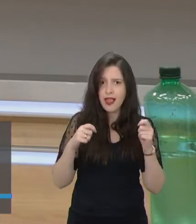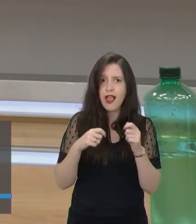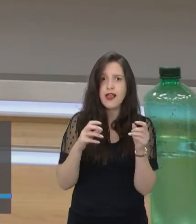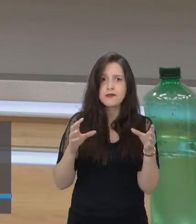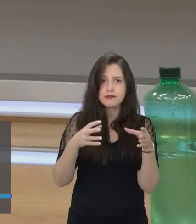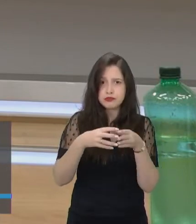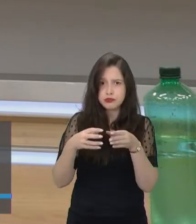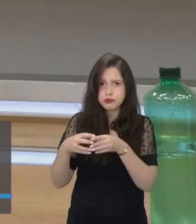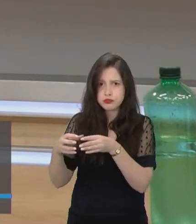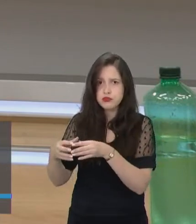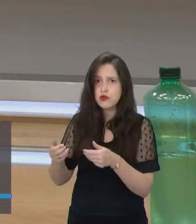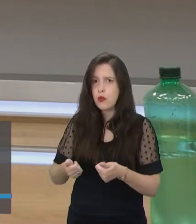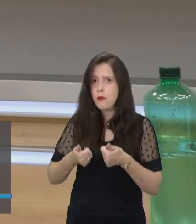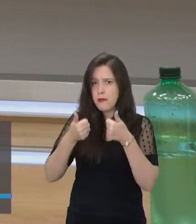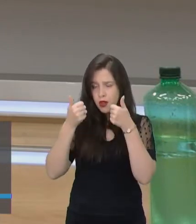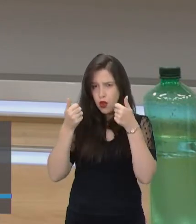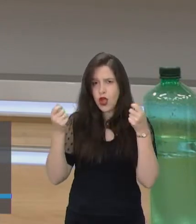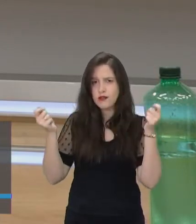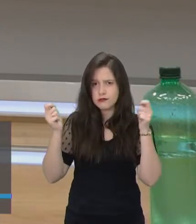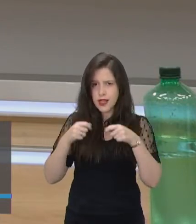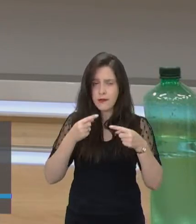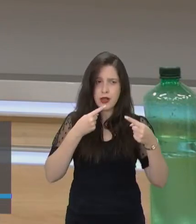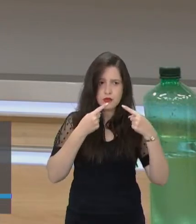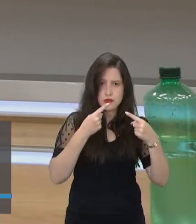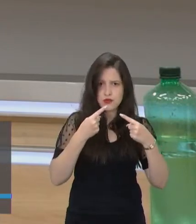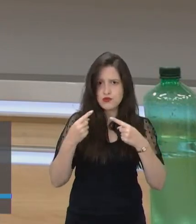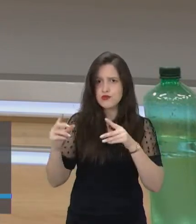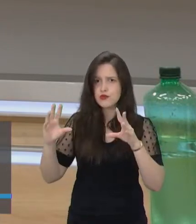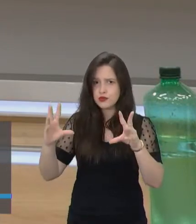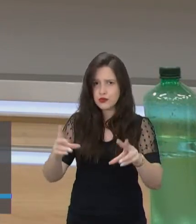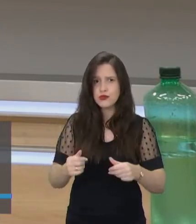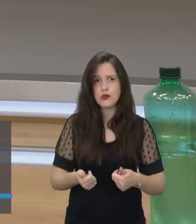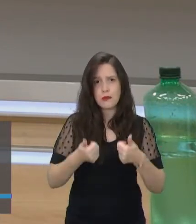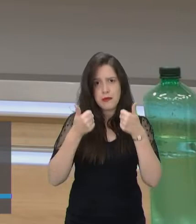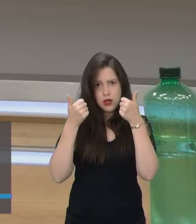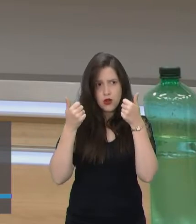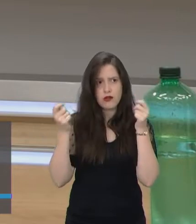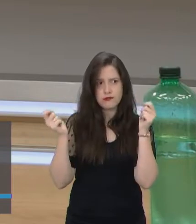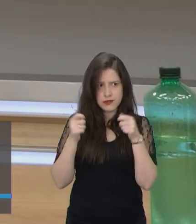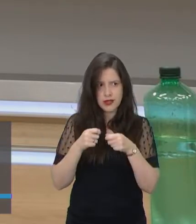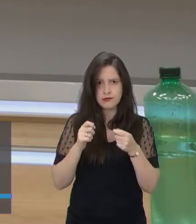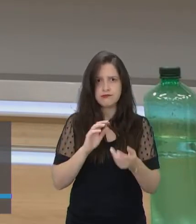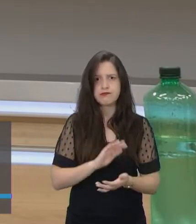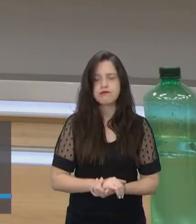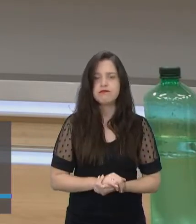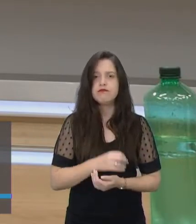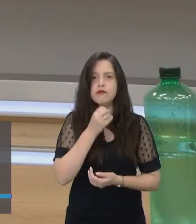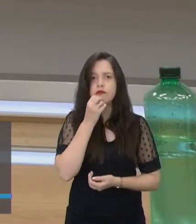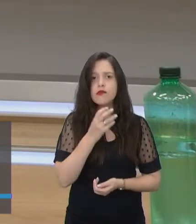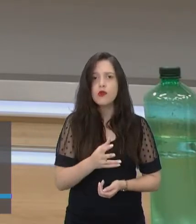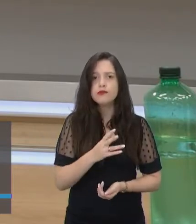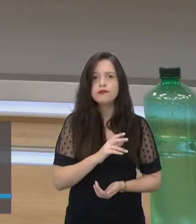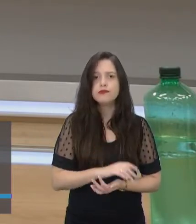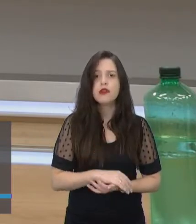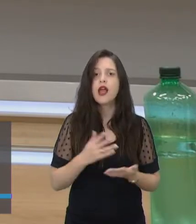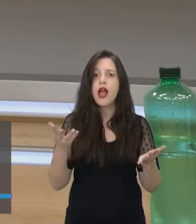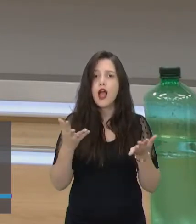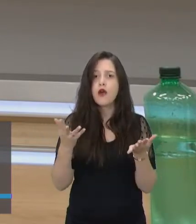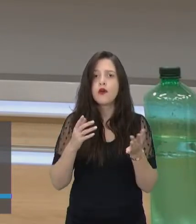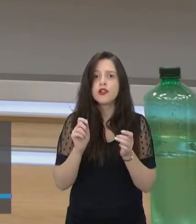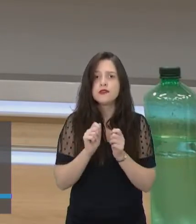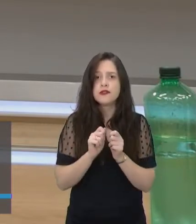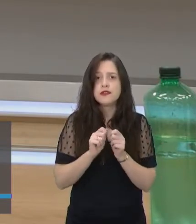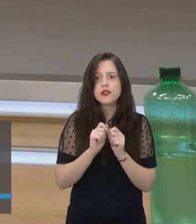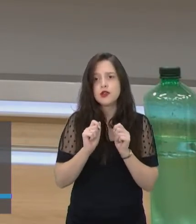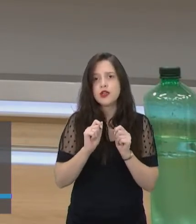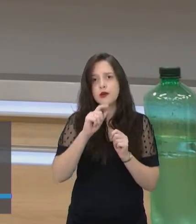já melhor que a gente estude isso tudo junto, para sempre ficar melhorando o conhecimento em si. Bom, agora a gente vai fazer aqui uma